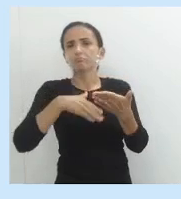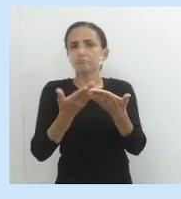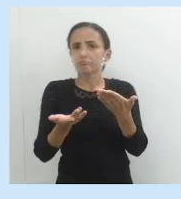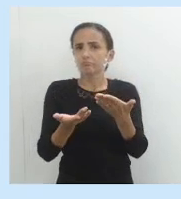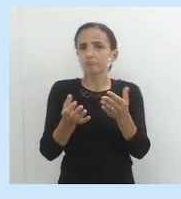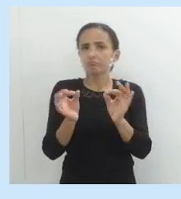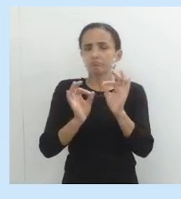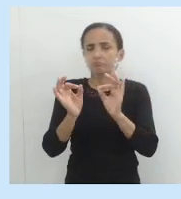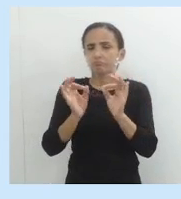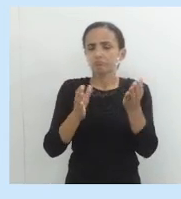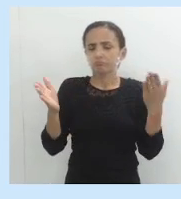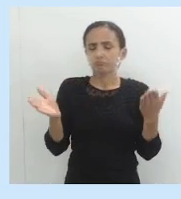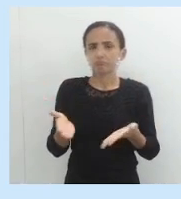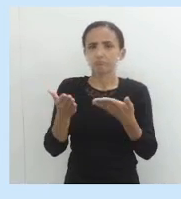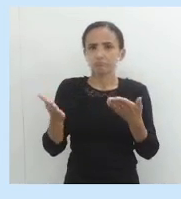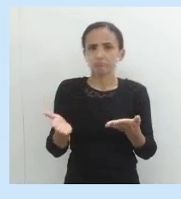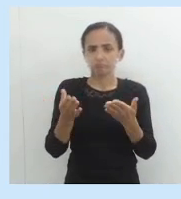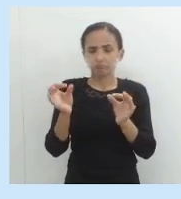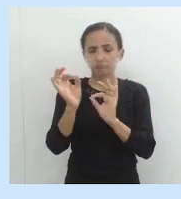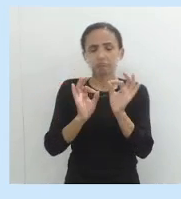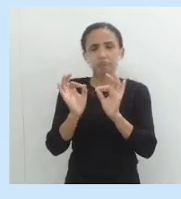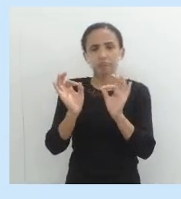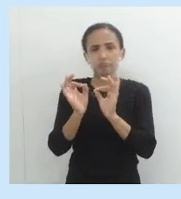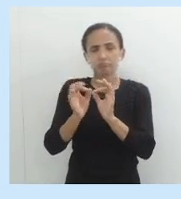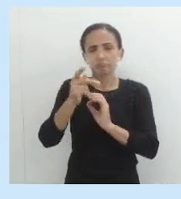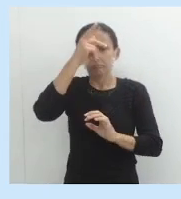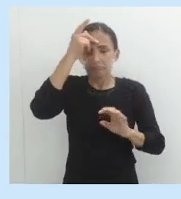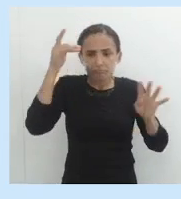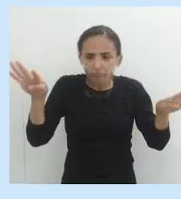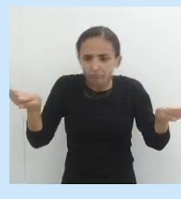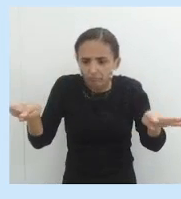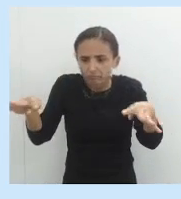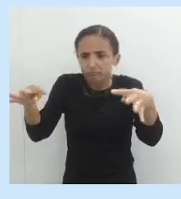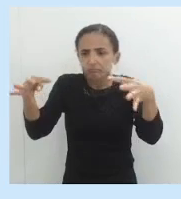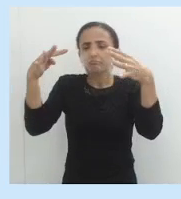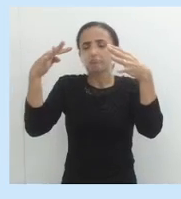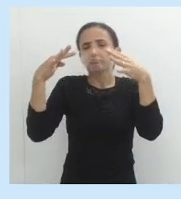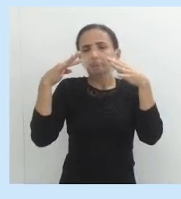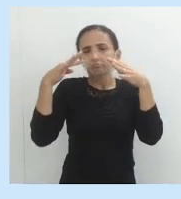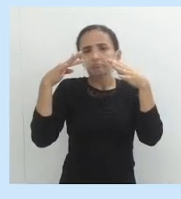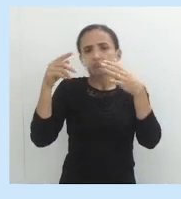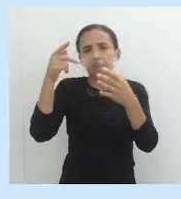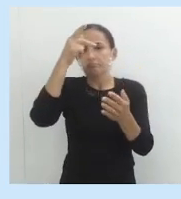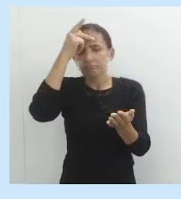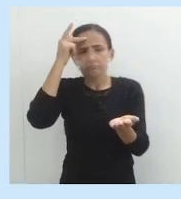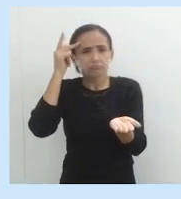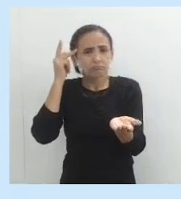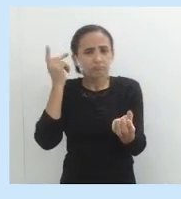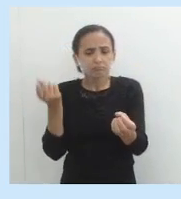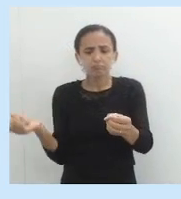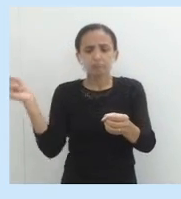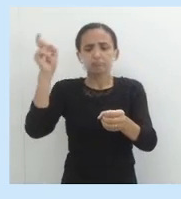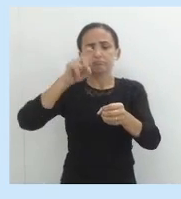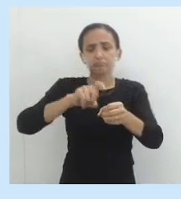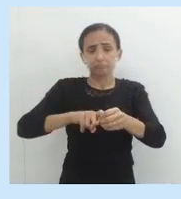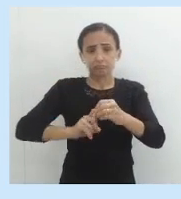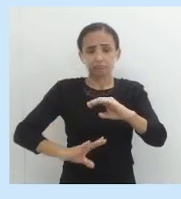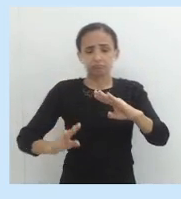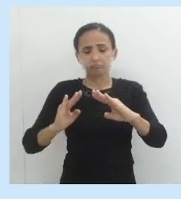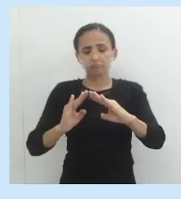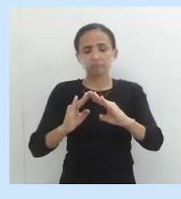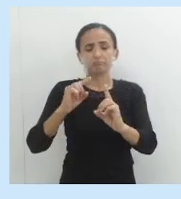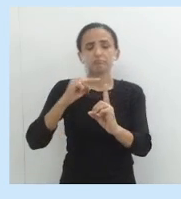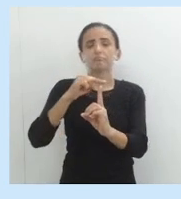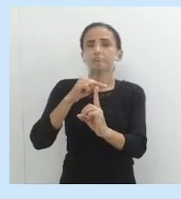tentativa, né, de trazer o público de volta, né, o fiel católico de